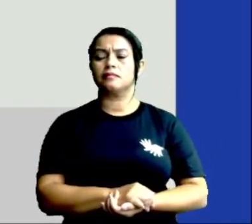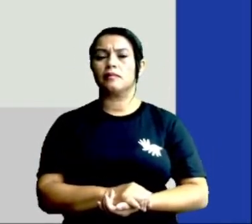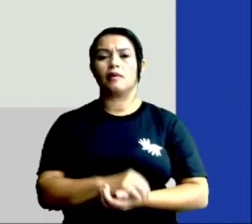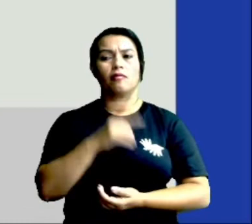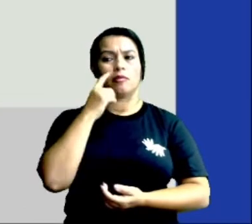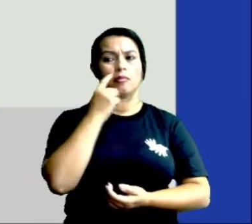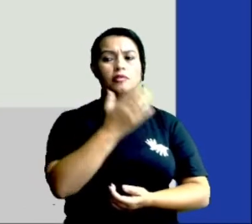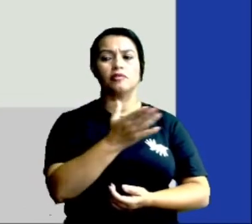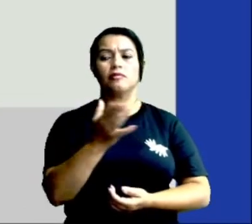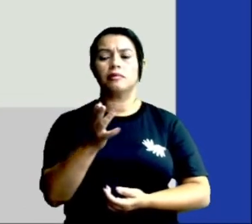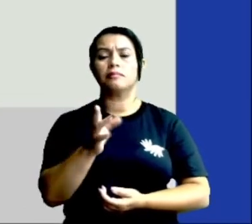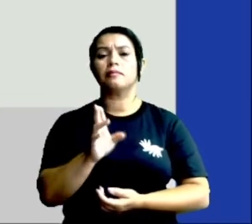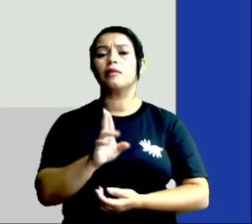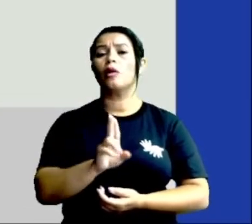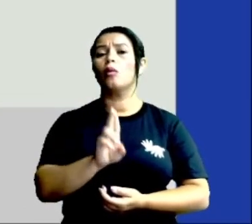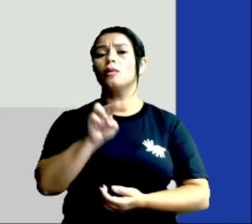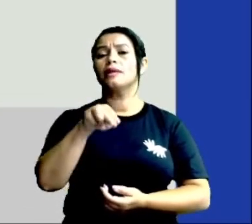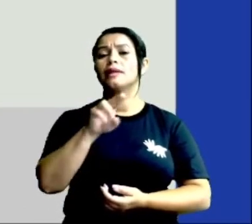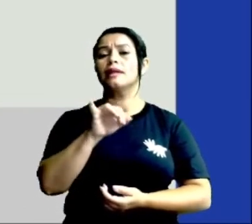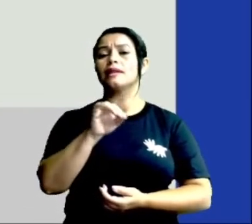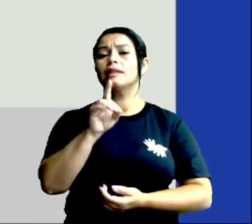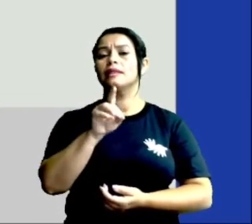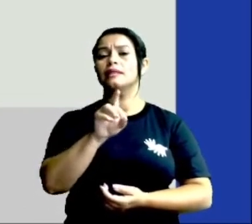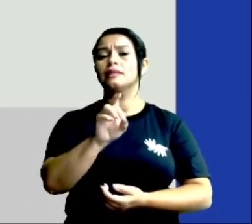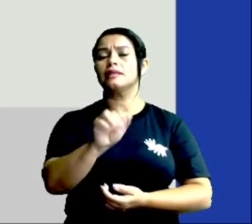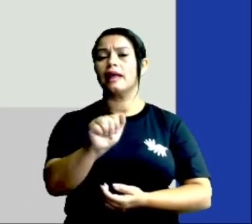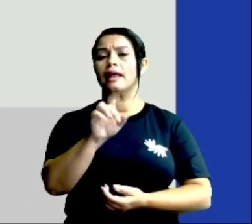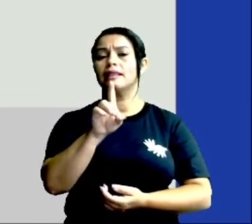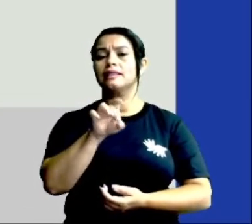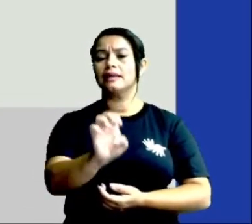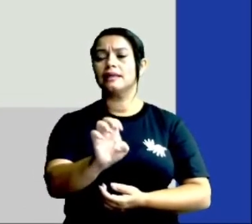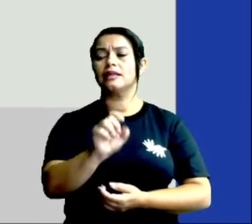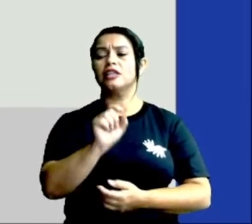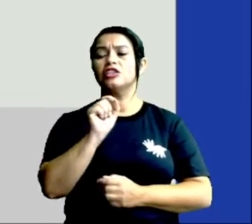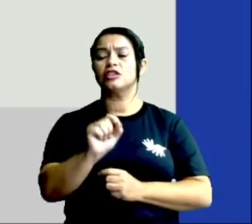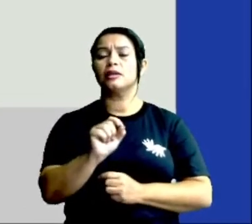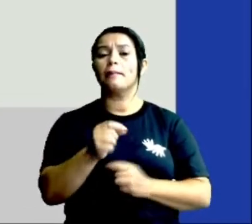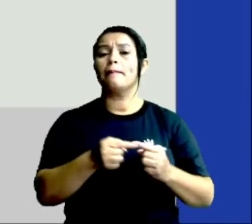Vamos lá. Unidades de medida.